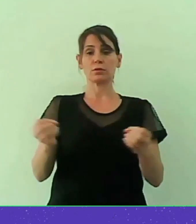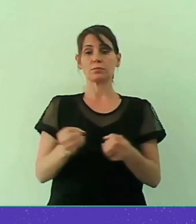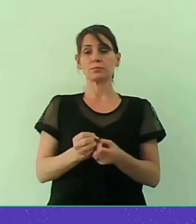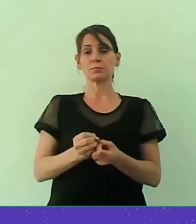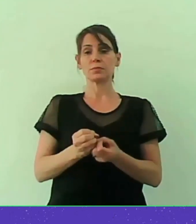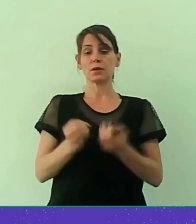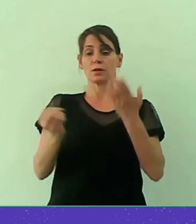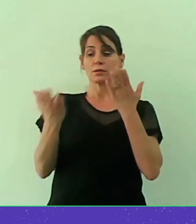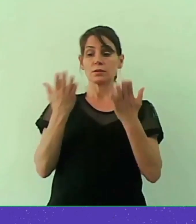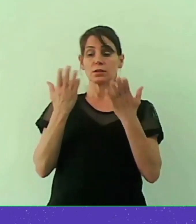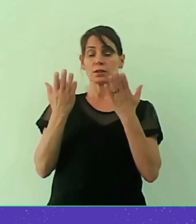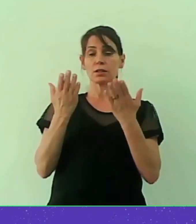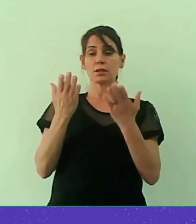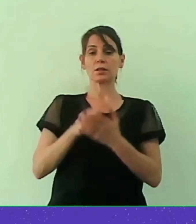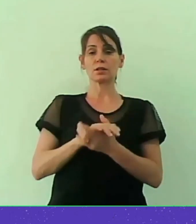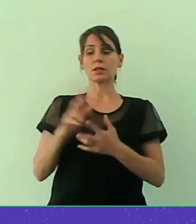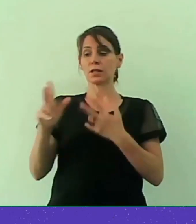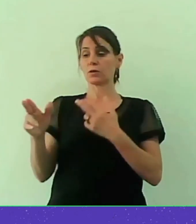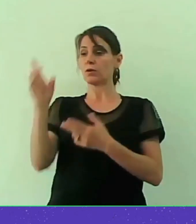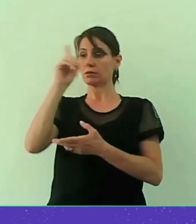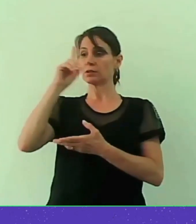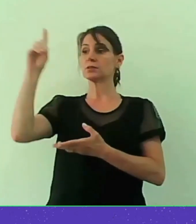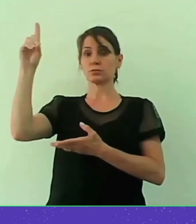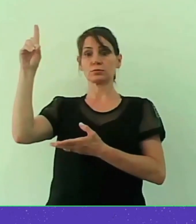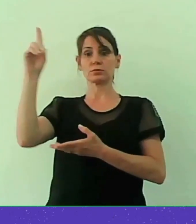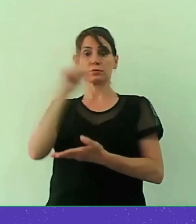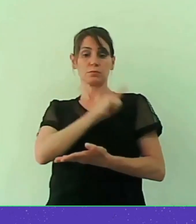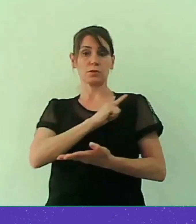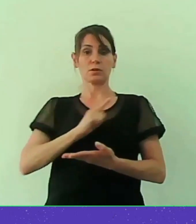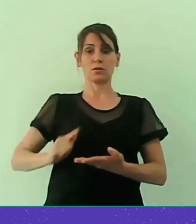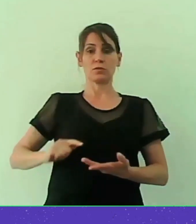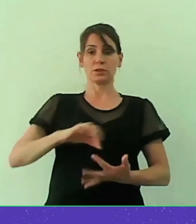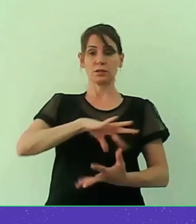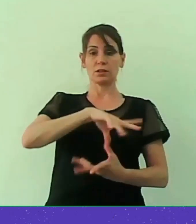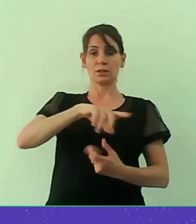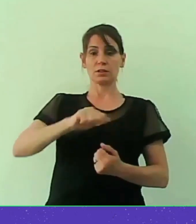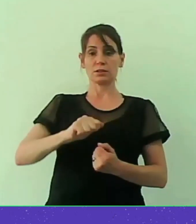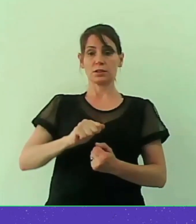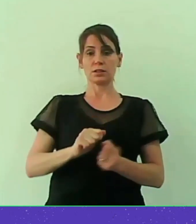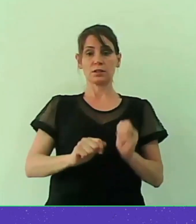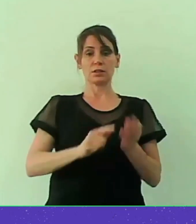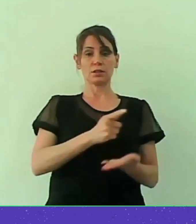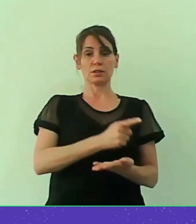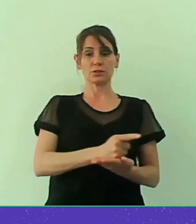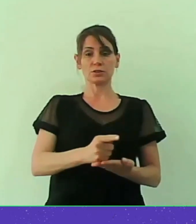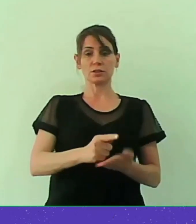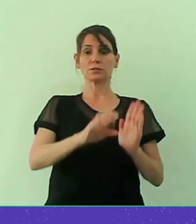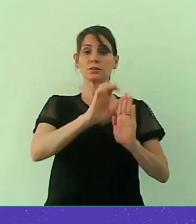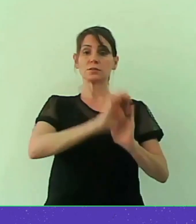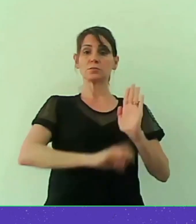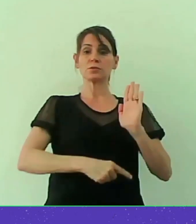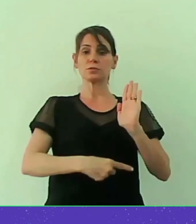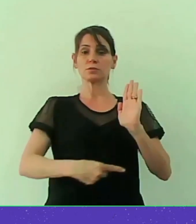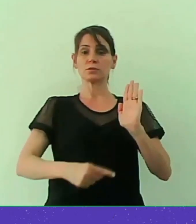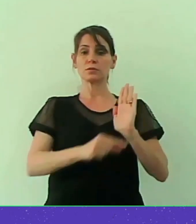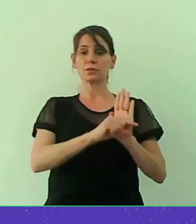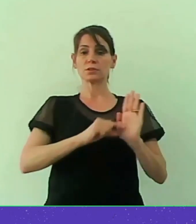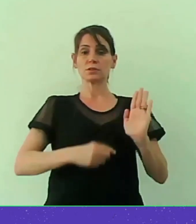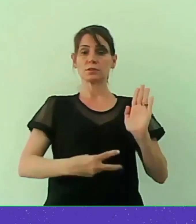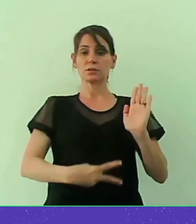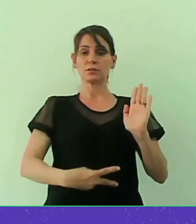Deus para governar a terra. Gênesis 1, versículo 26, como diz: